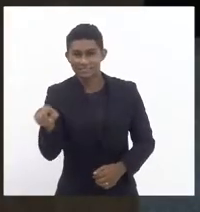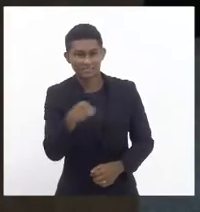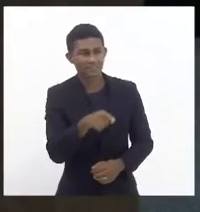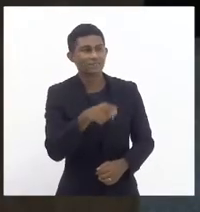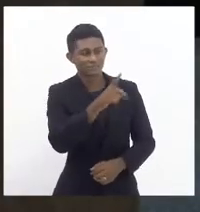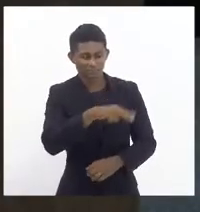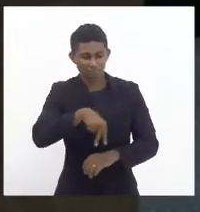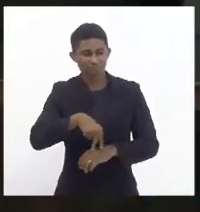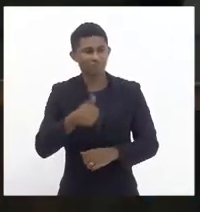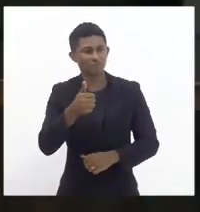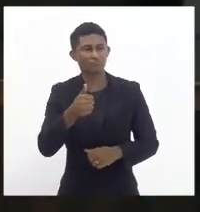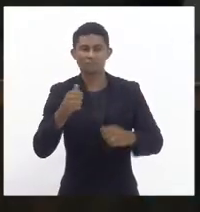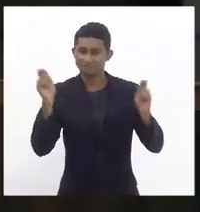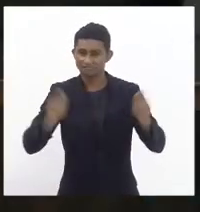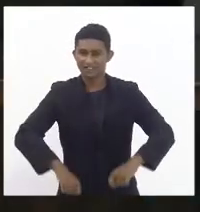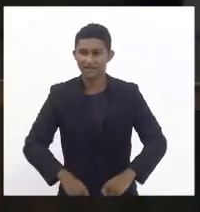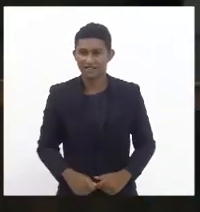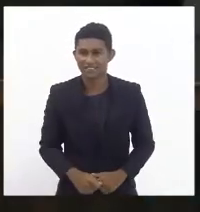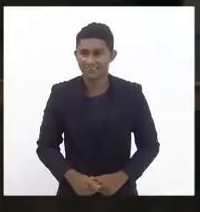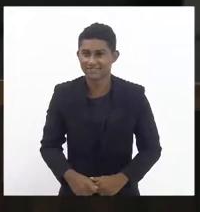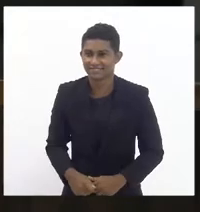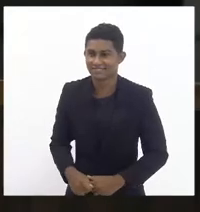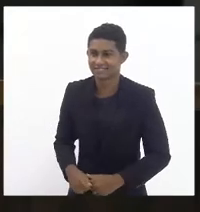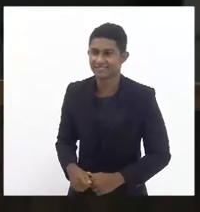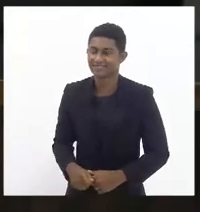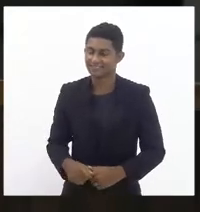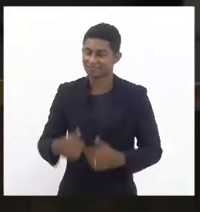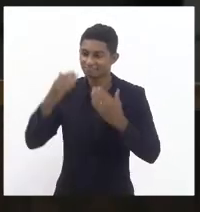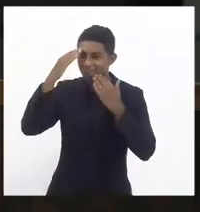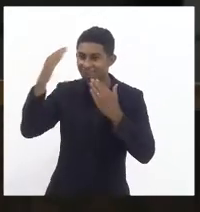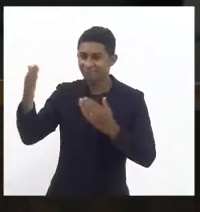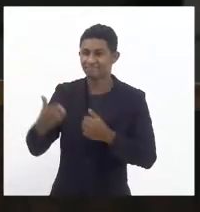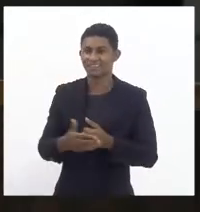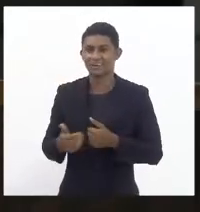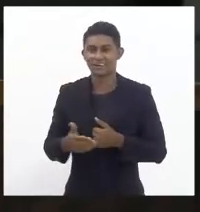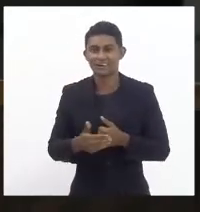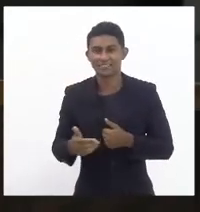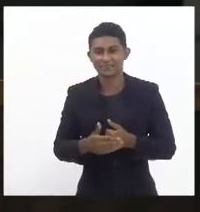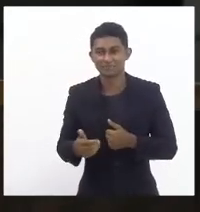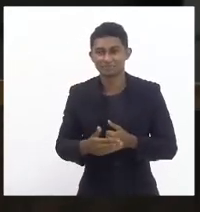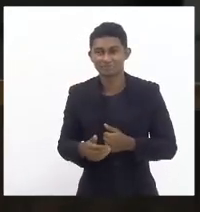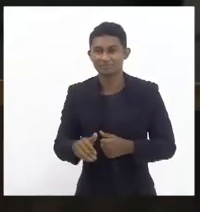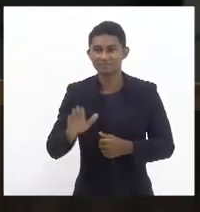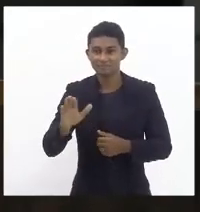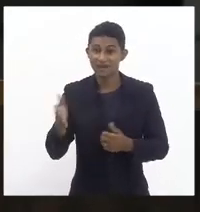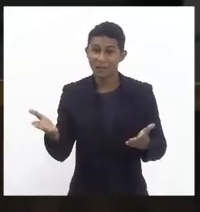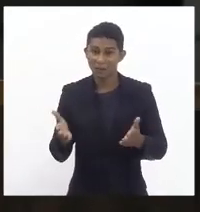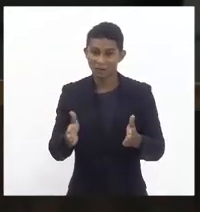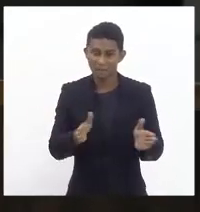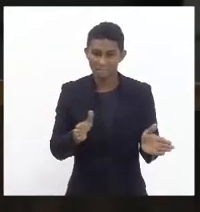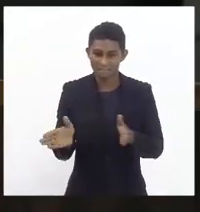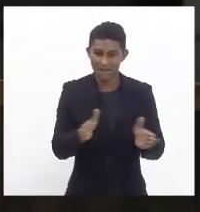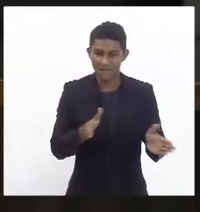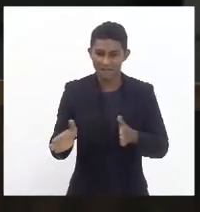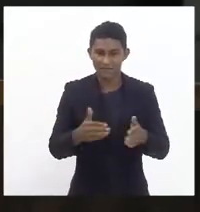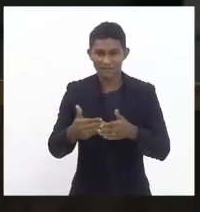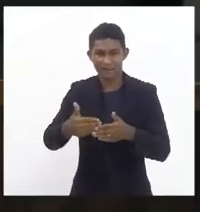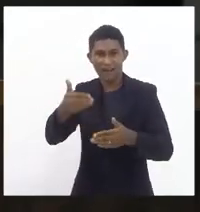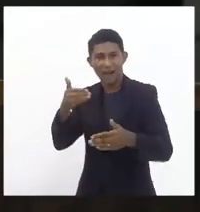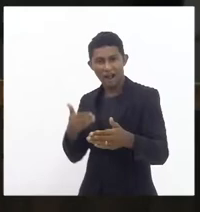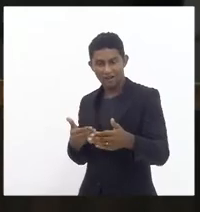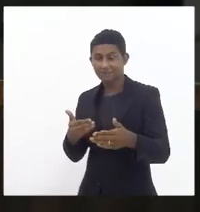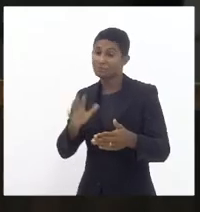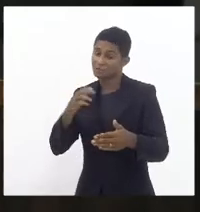tem a posição só o passeio do eu agradeço carinho mas o período ainda não permite e